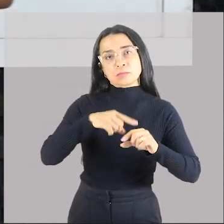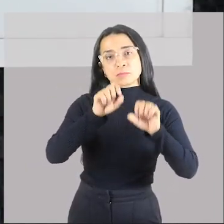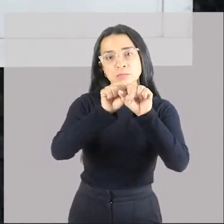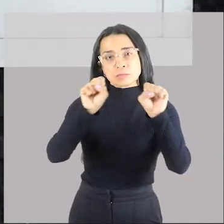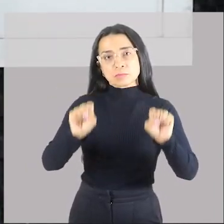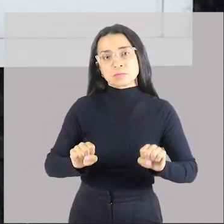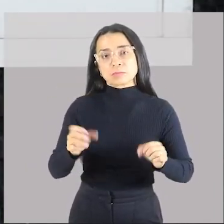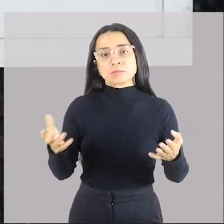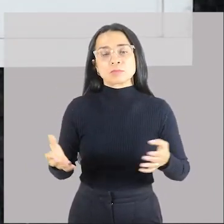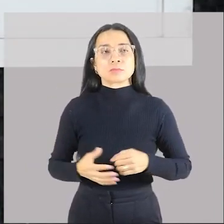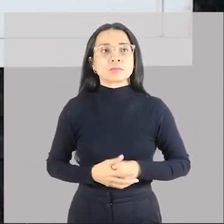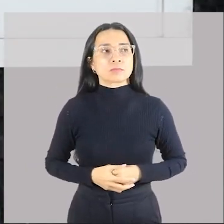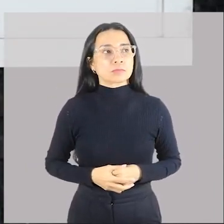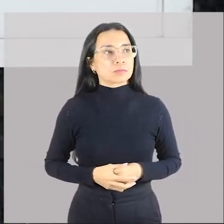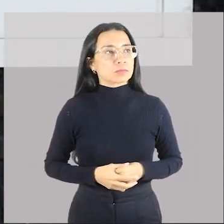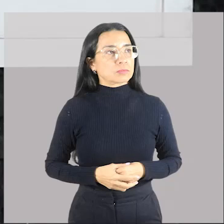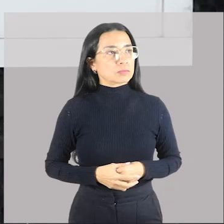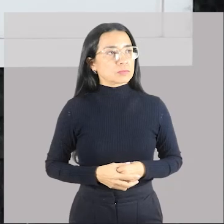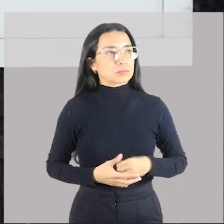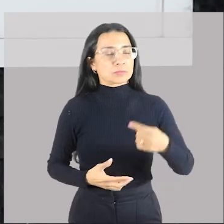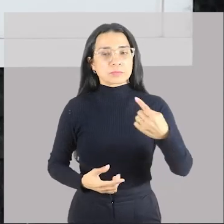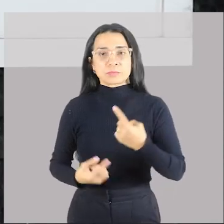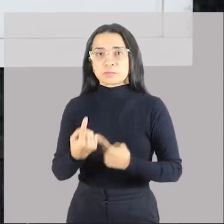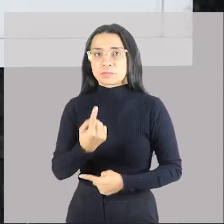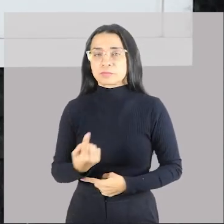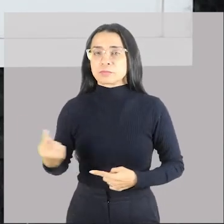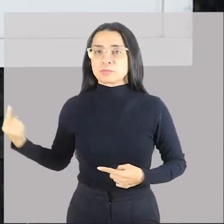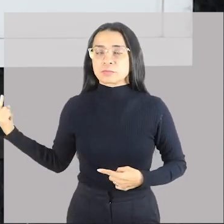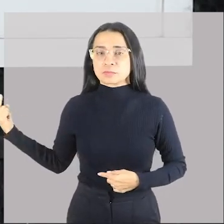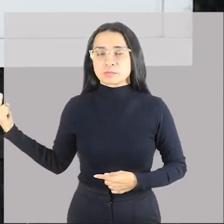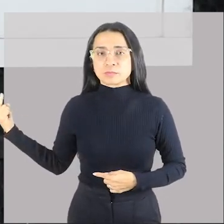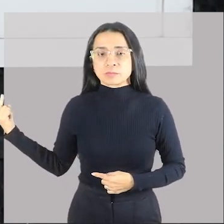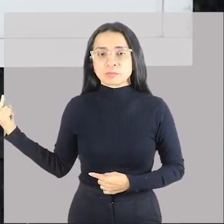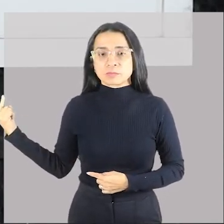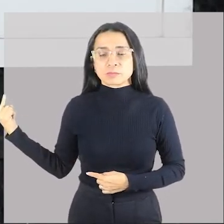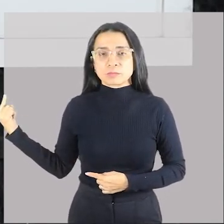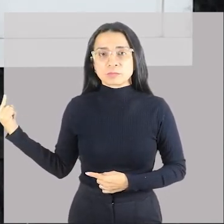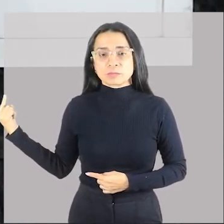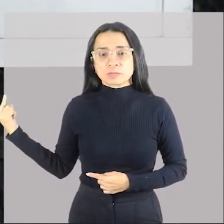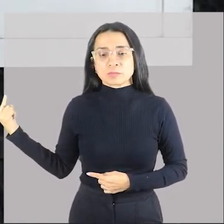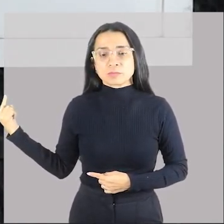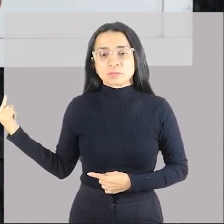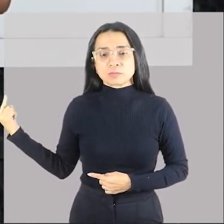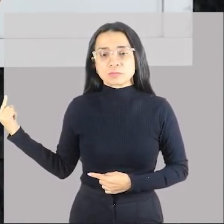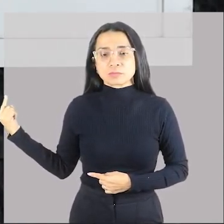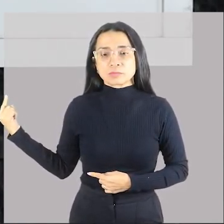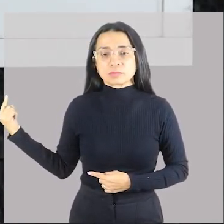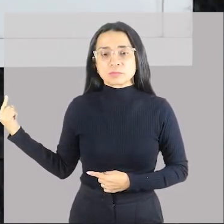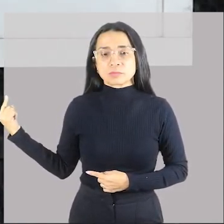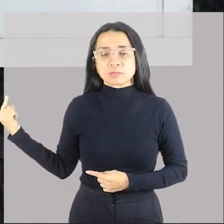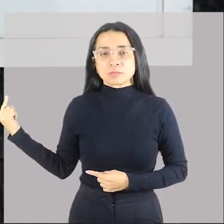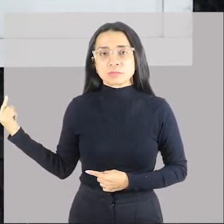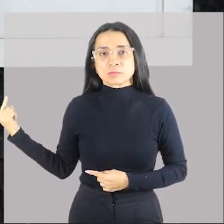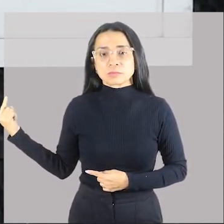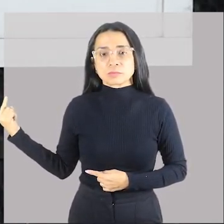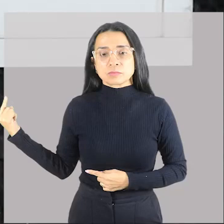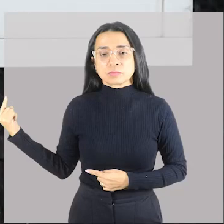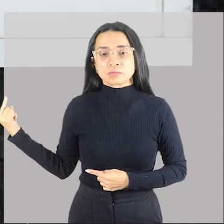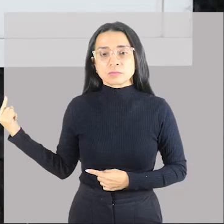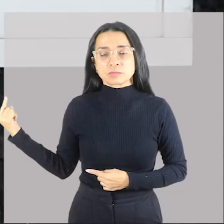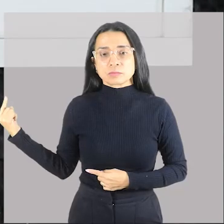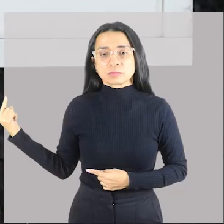capitalização. Um empréstimo de R$1.000 será pago em 2 meses, né? Após 2 meses, a taxa